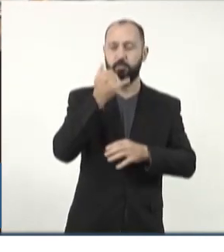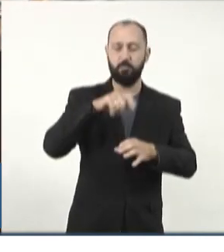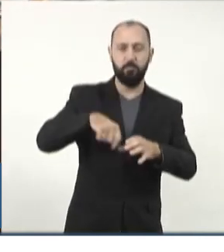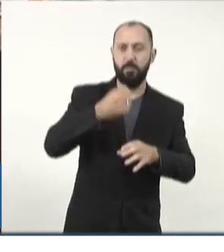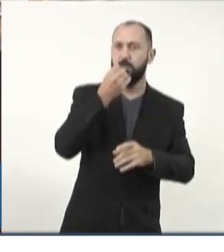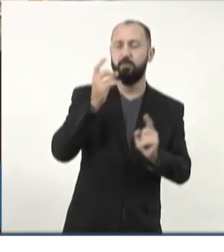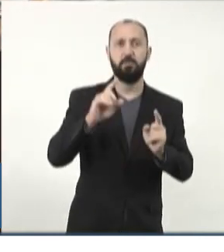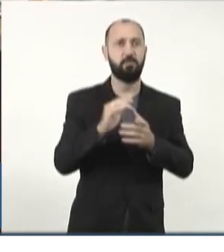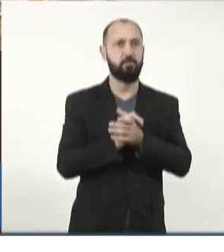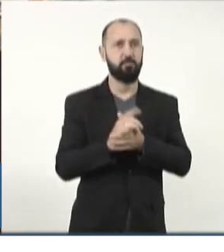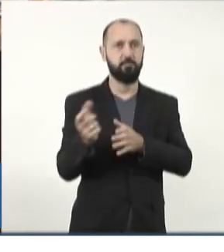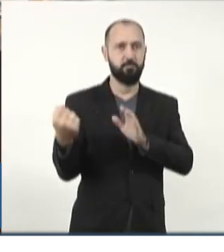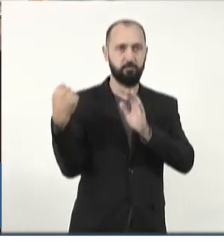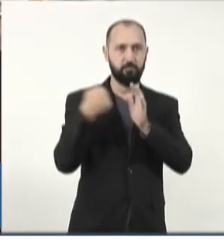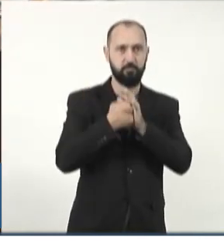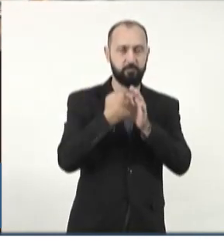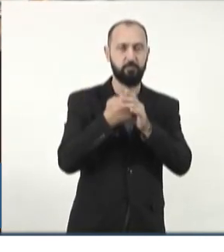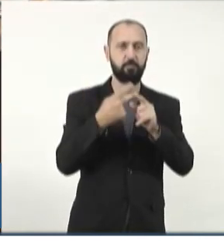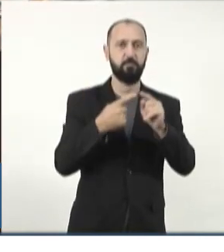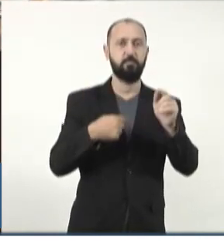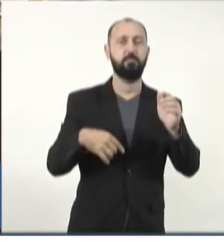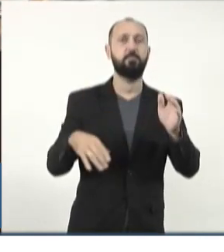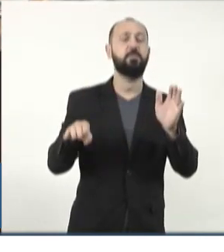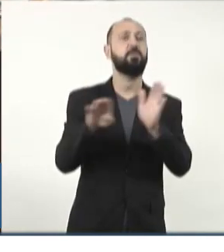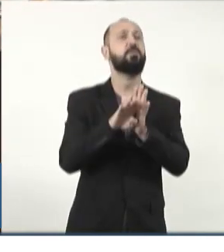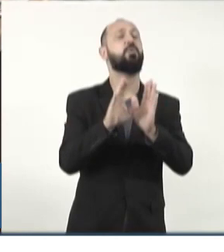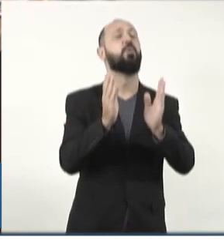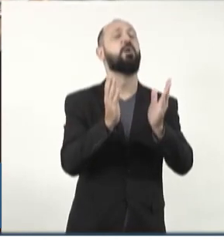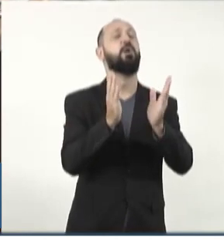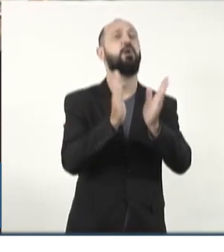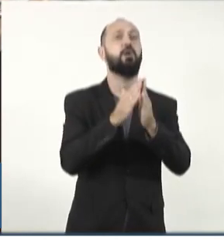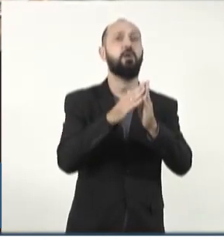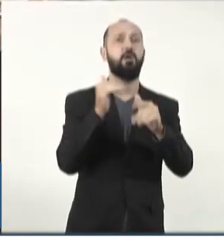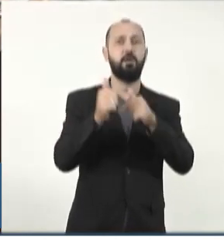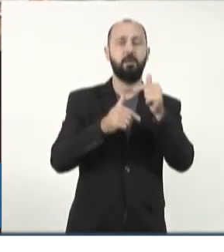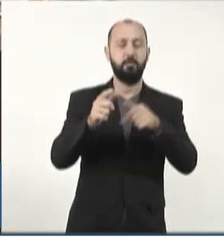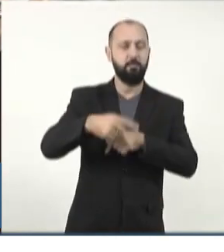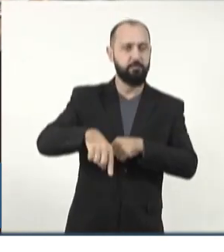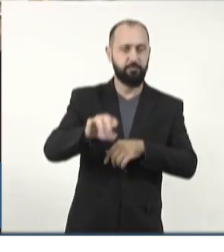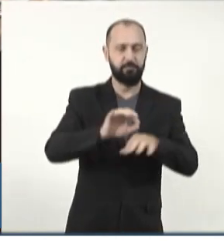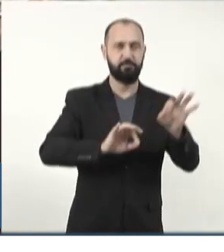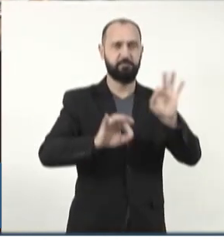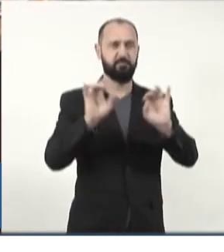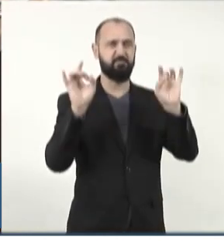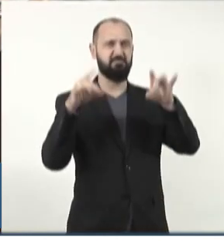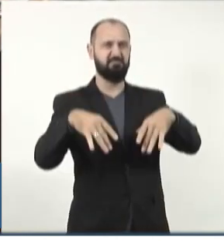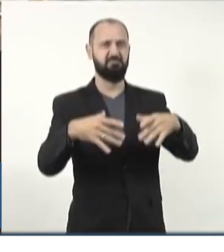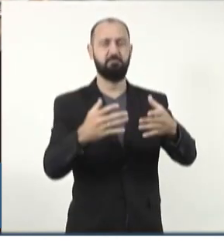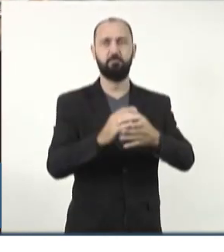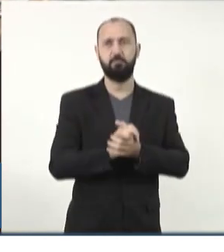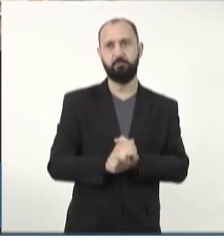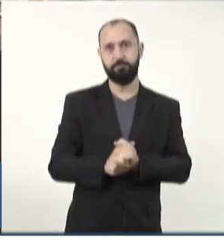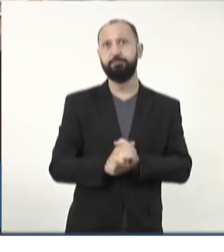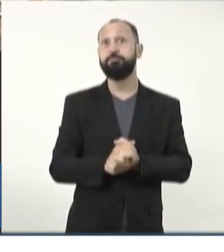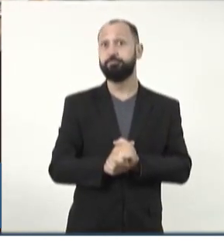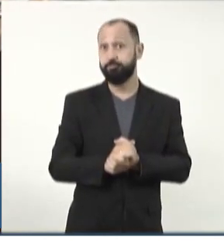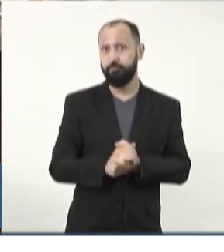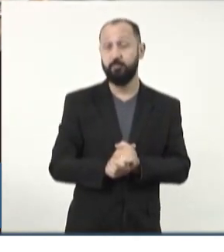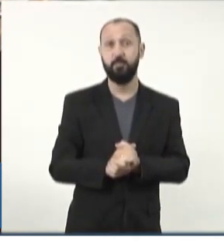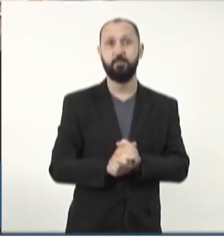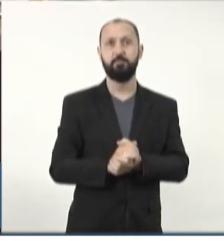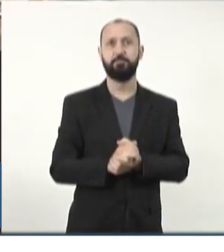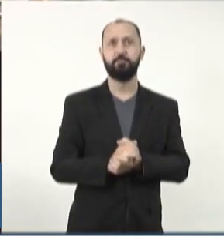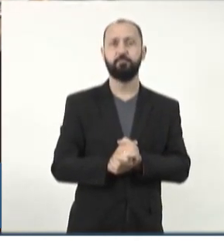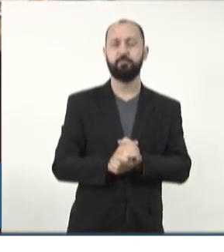bom. Ele me bateu porque ele chegou em casa do trabalho e a casa estava desorganizada. Como se